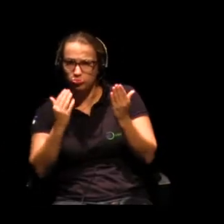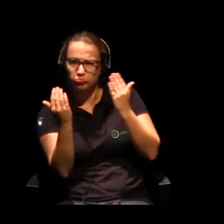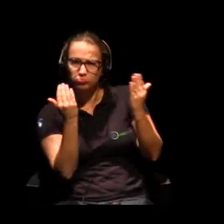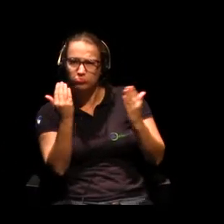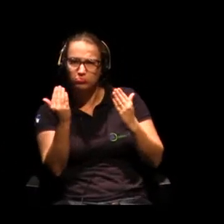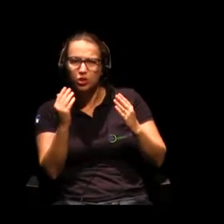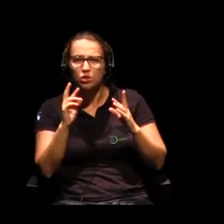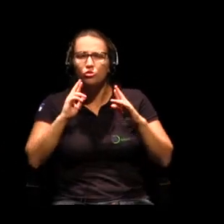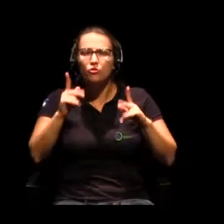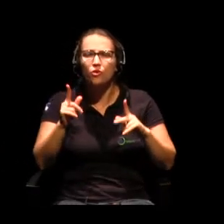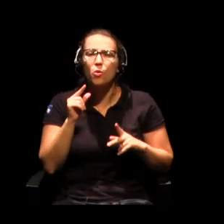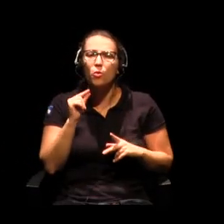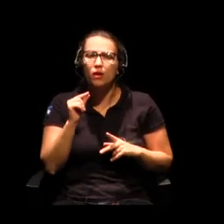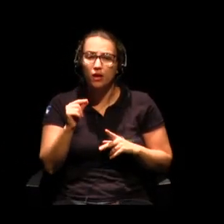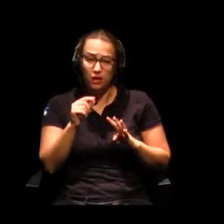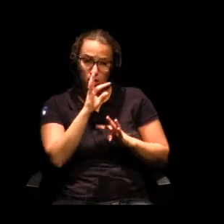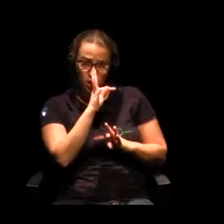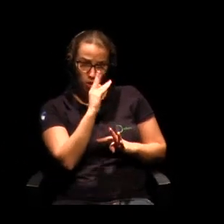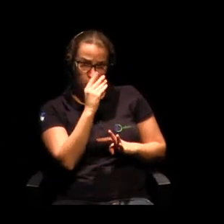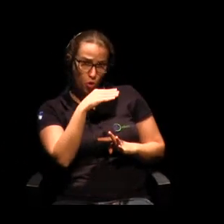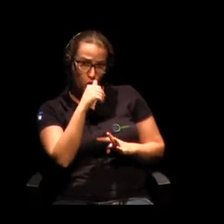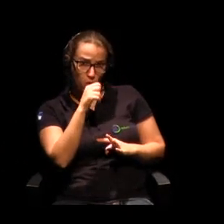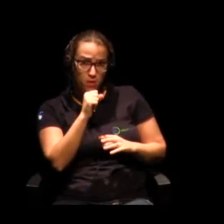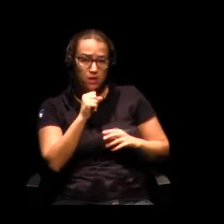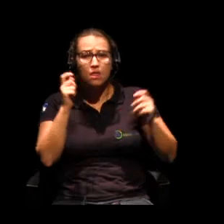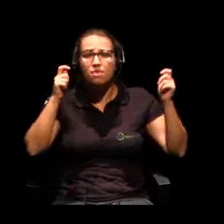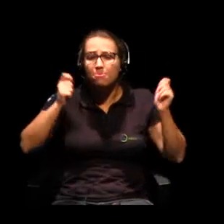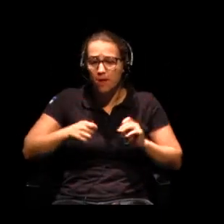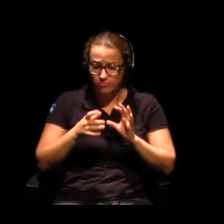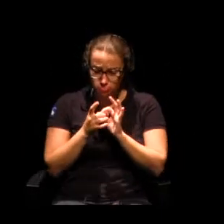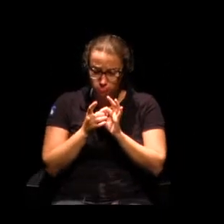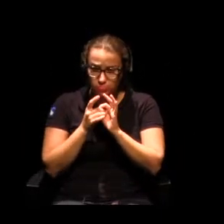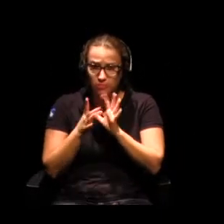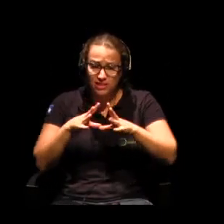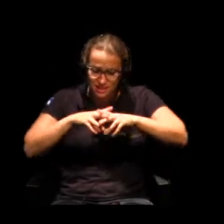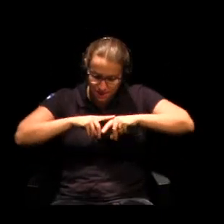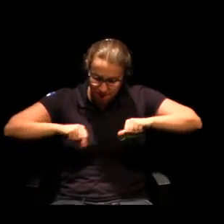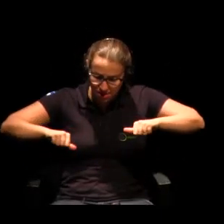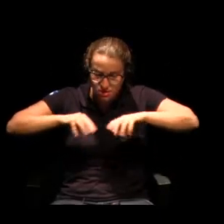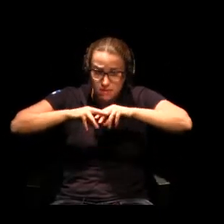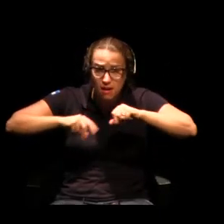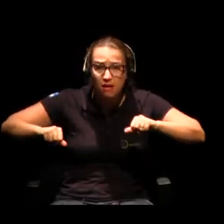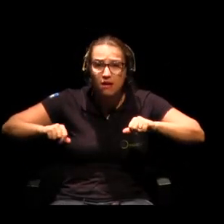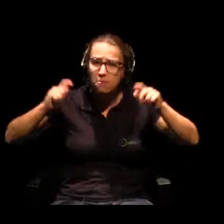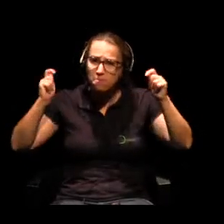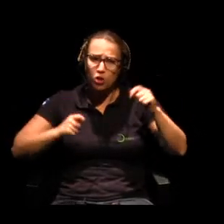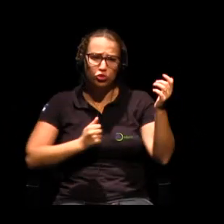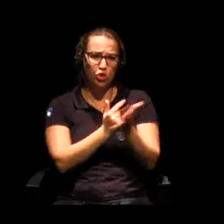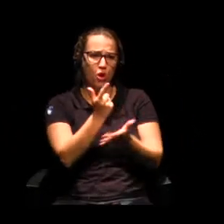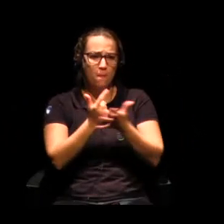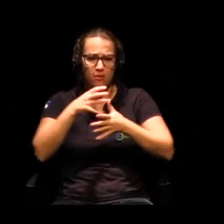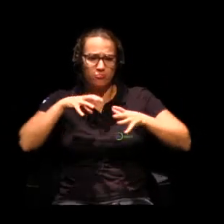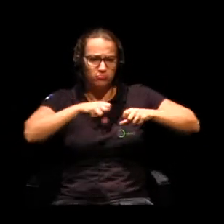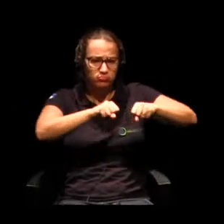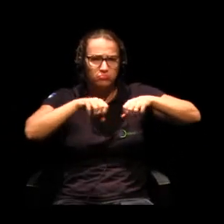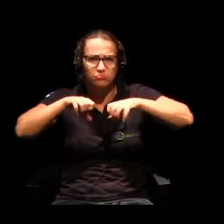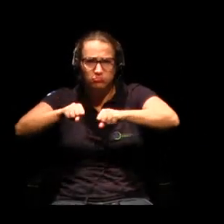é que Thomas Jefferson tornou disponível as terras para quem podia comprar, e tendiam a